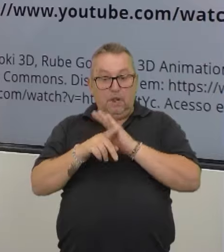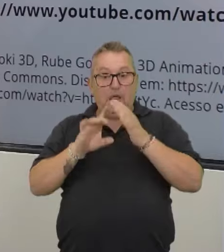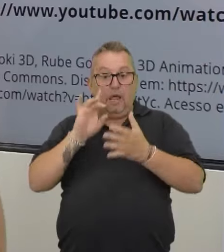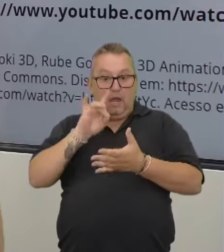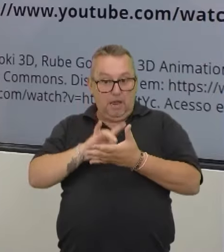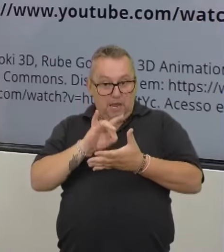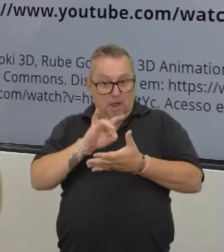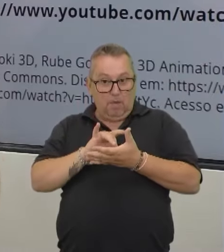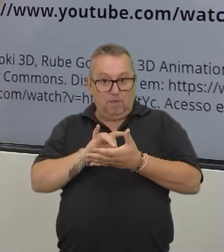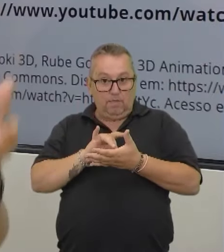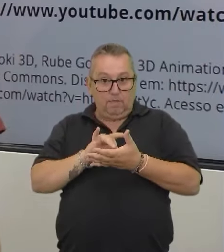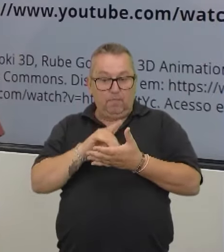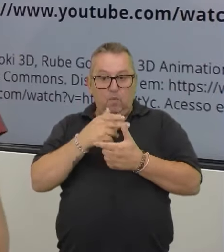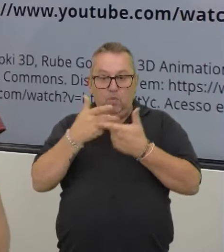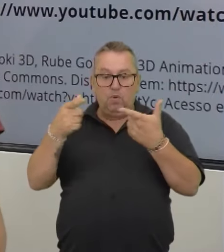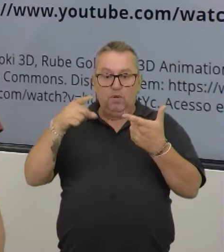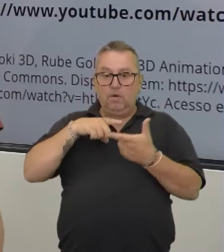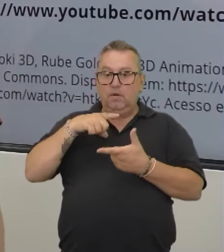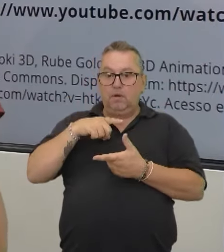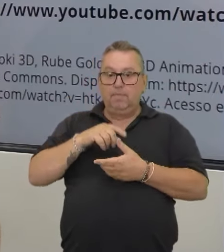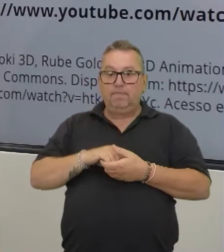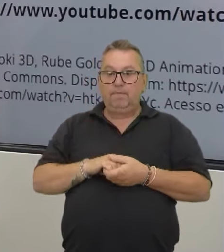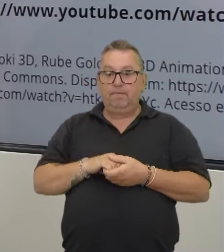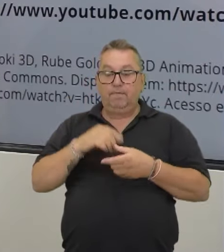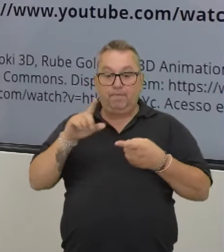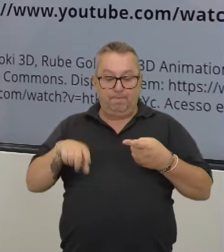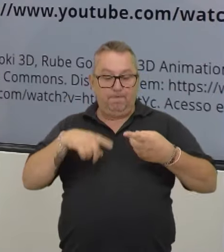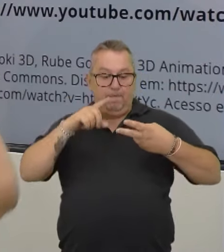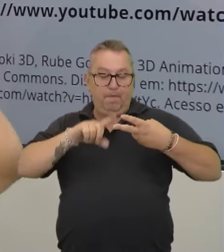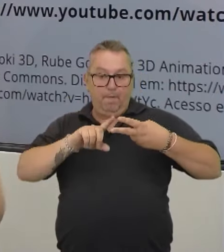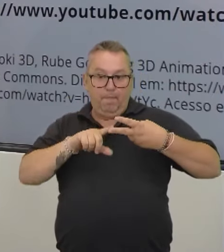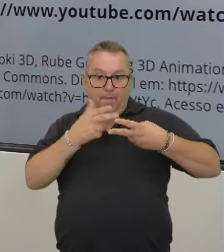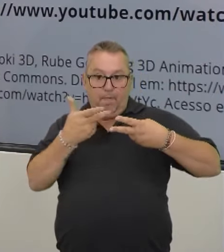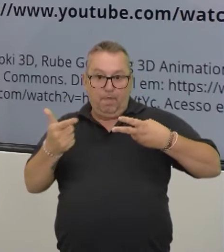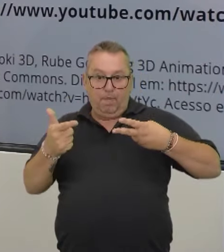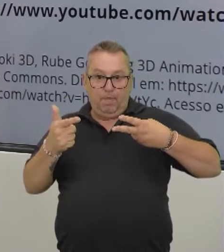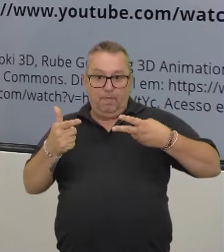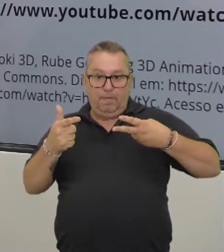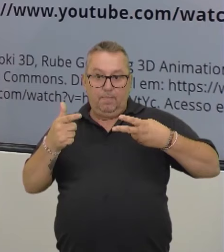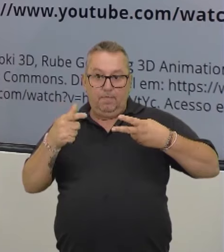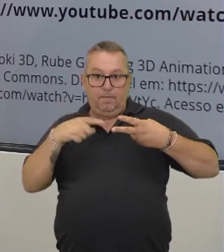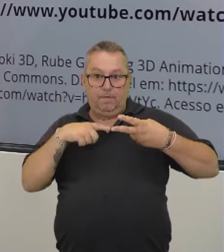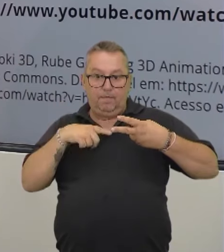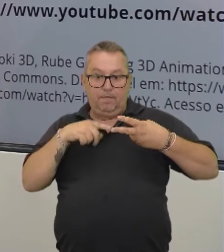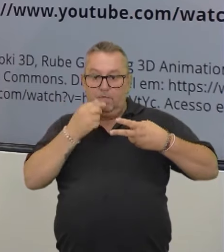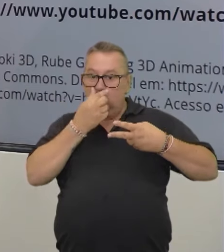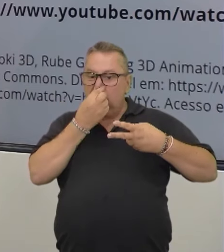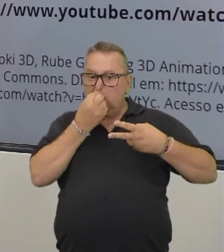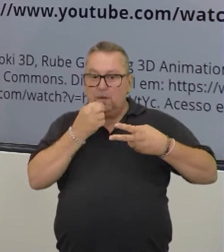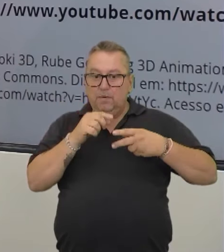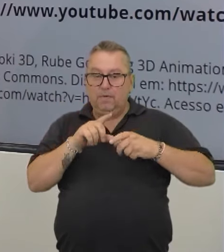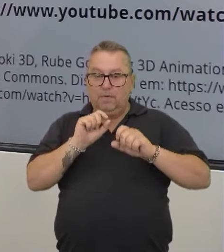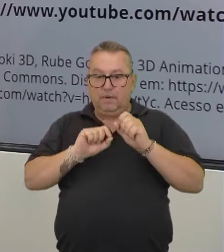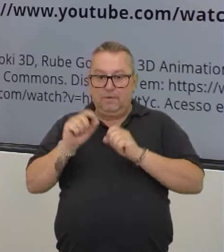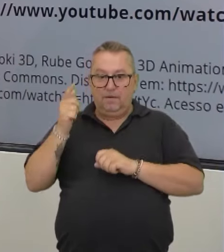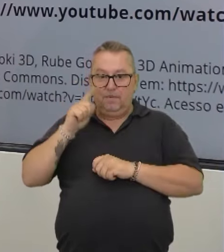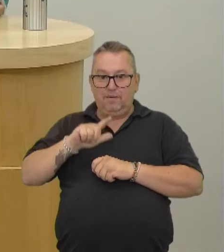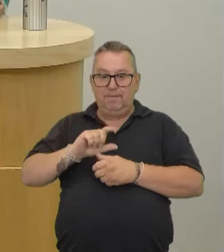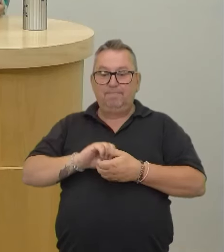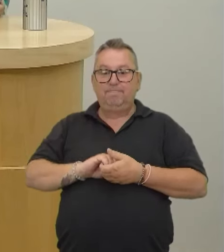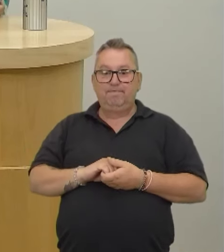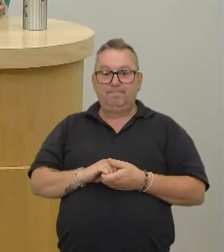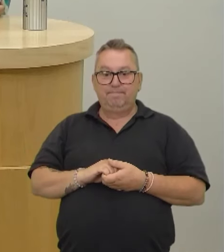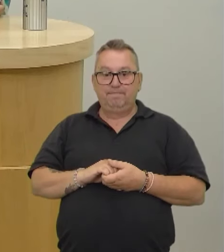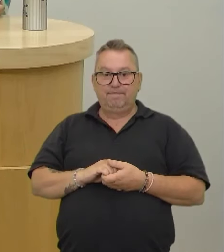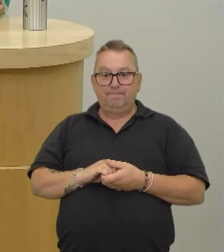real, física, né? Com coisas que a gente tem. A segunda é com uma coisa que normalmente os jovens gostam, que é Minecraft. Ah,